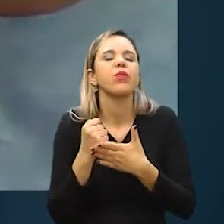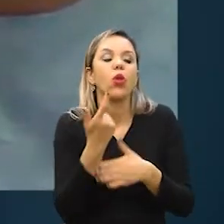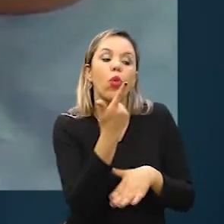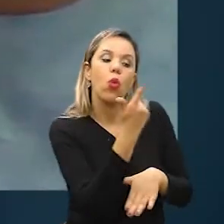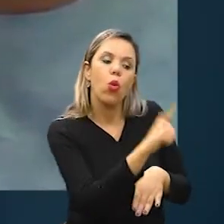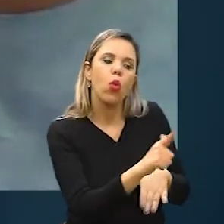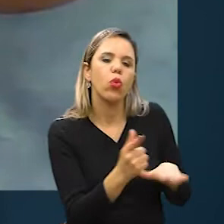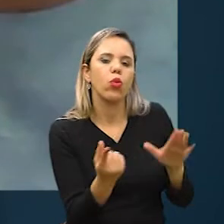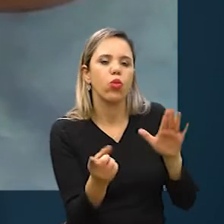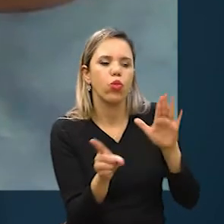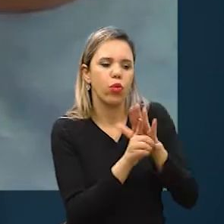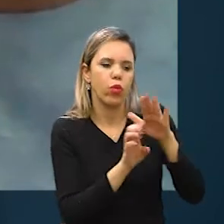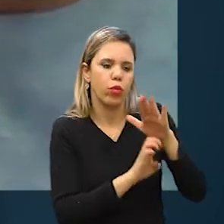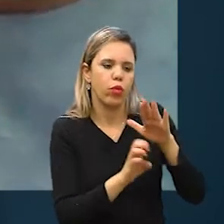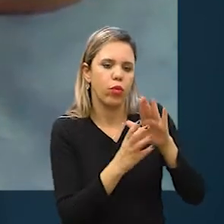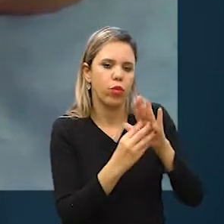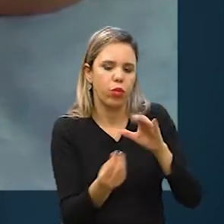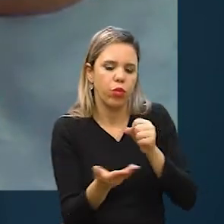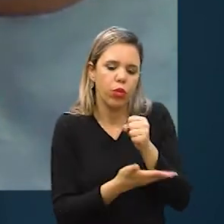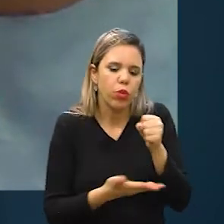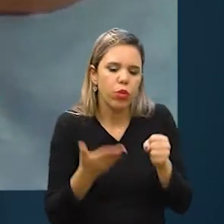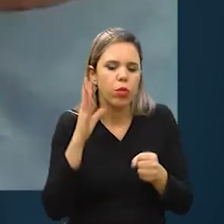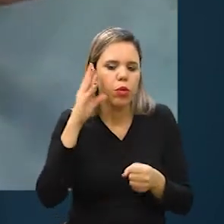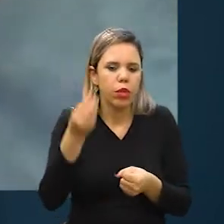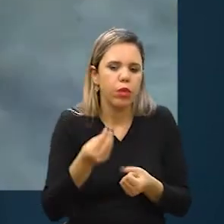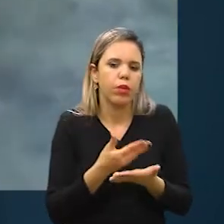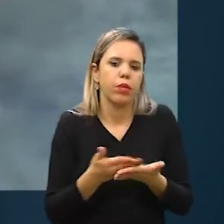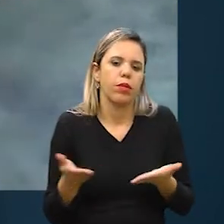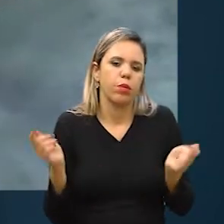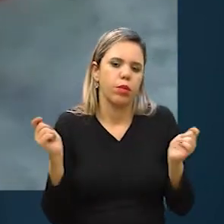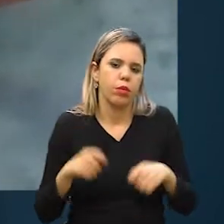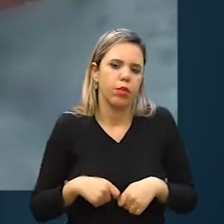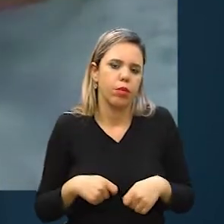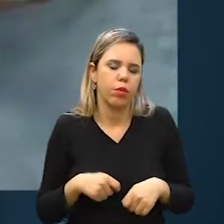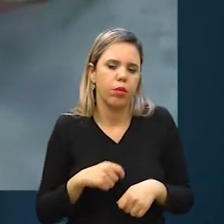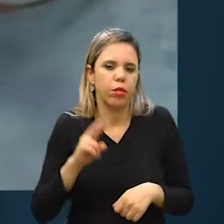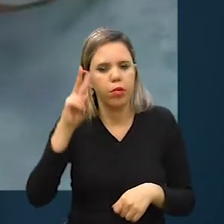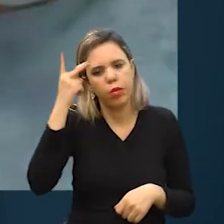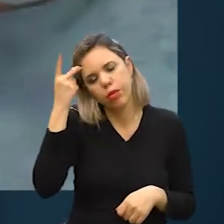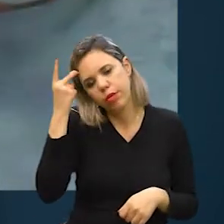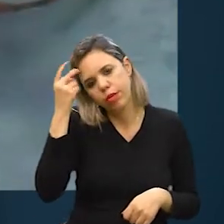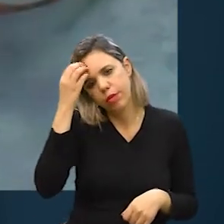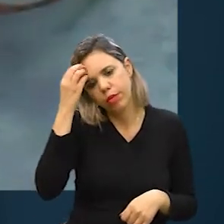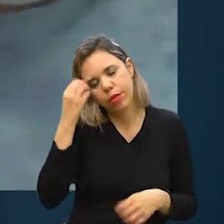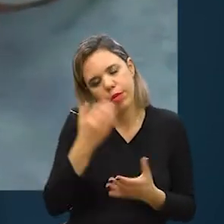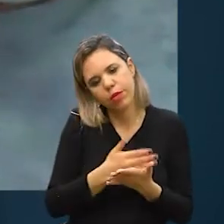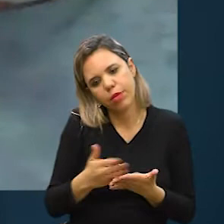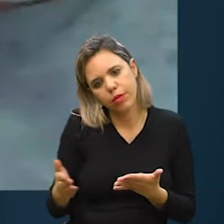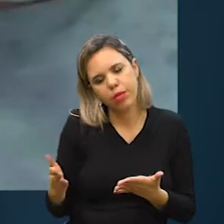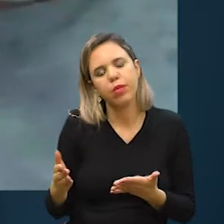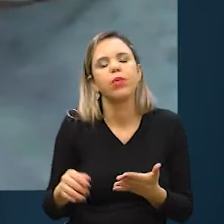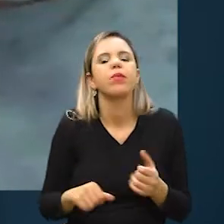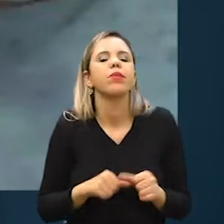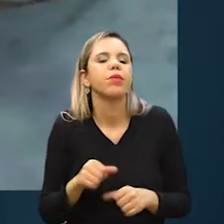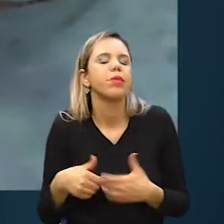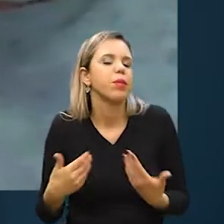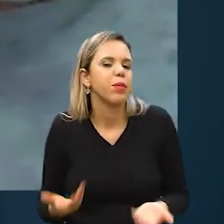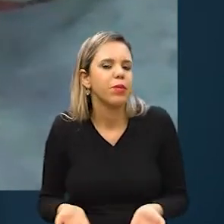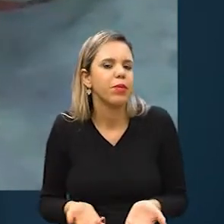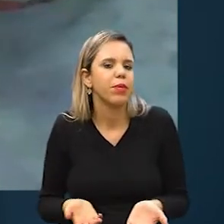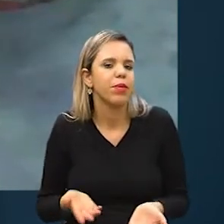esses franqueados, a fazer esses franqueados entenderem que era possível virar a chave, e eles começaram a virar a